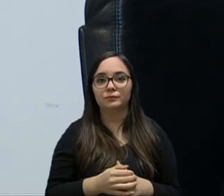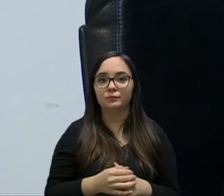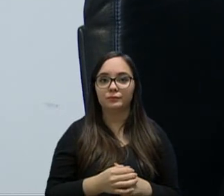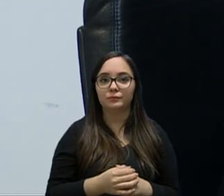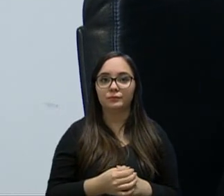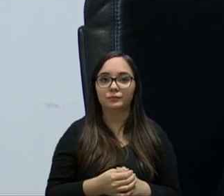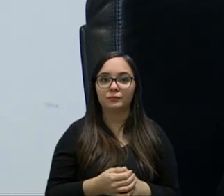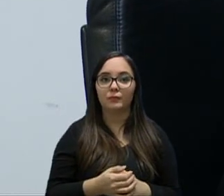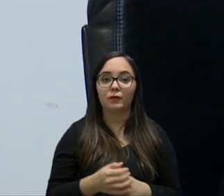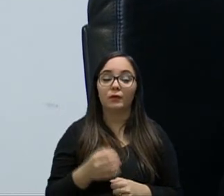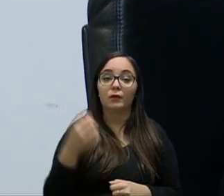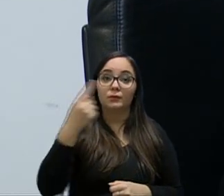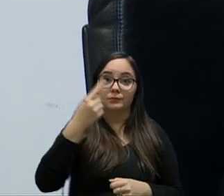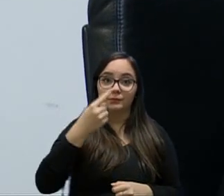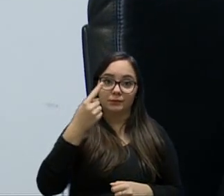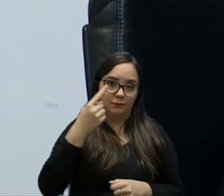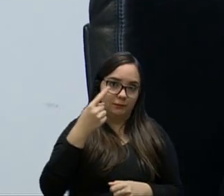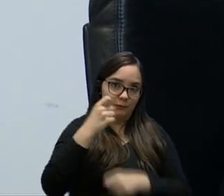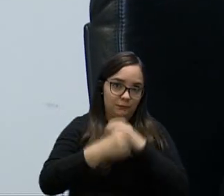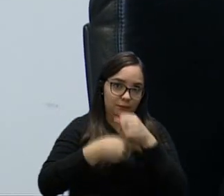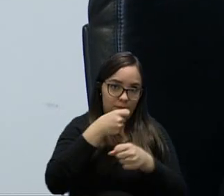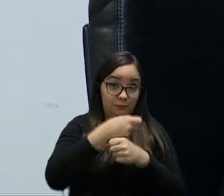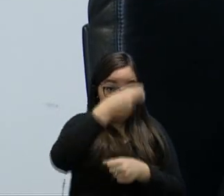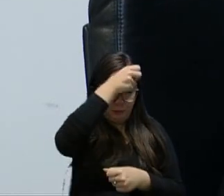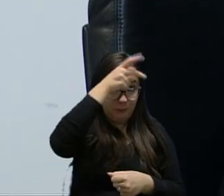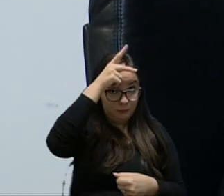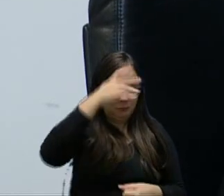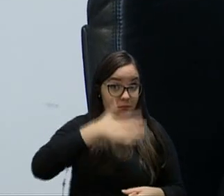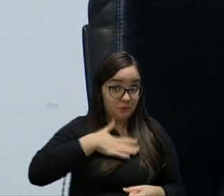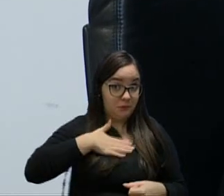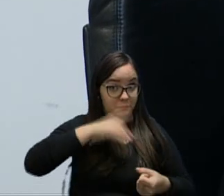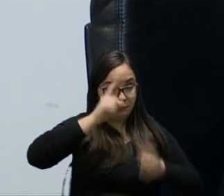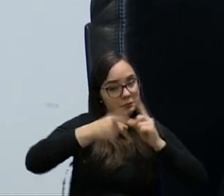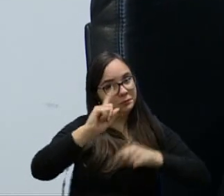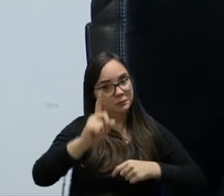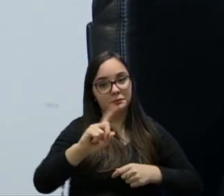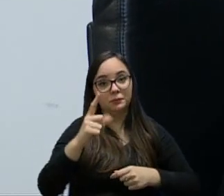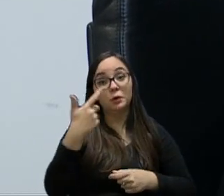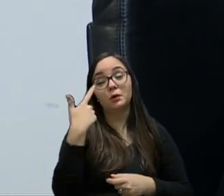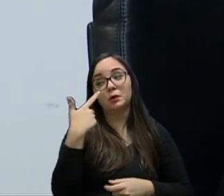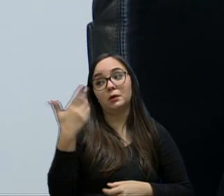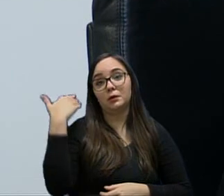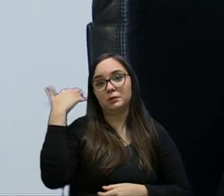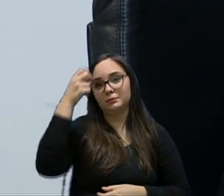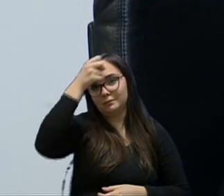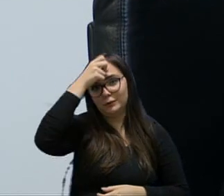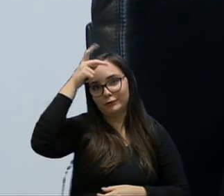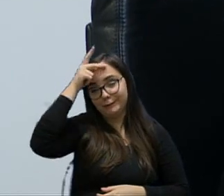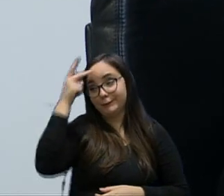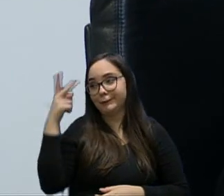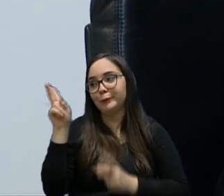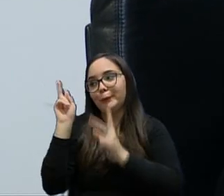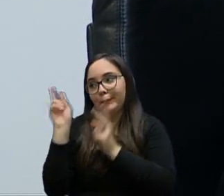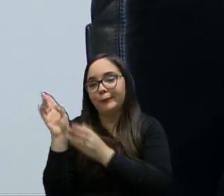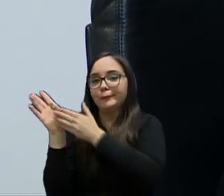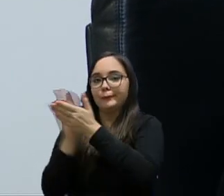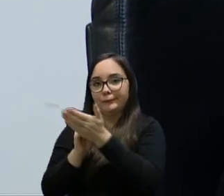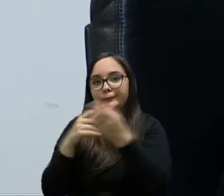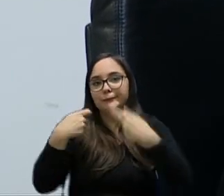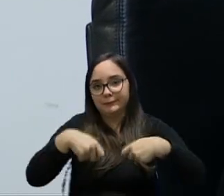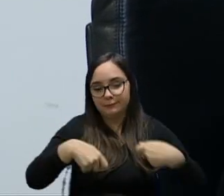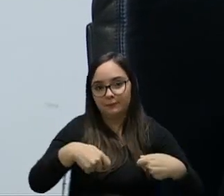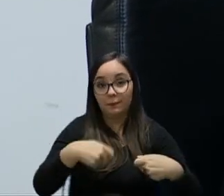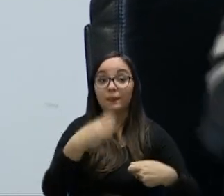então voltando raciocínio o primeiro ano do prefeito da prefeita e não é dele ele tá cumprindo tabela do prefeito da prefeita passado né aí os